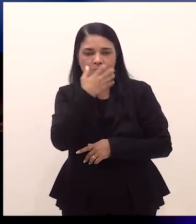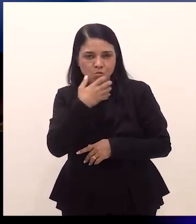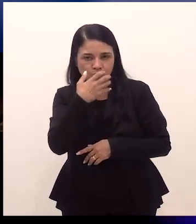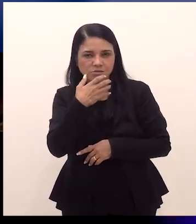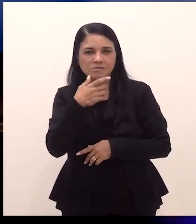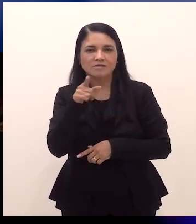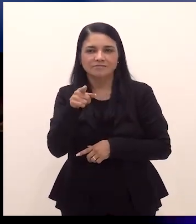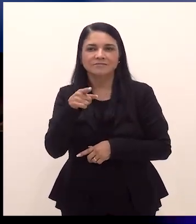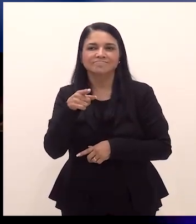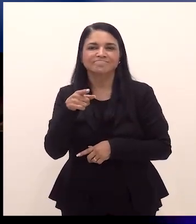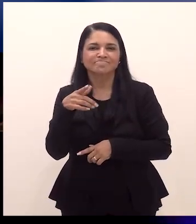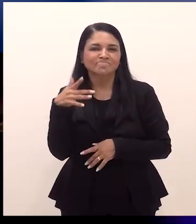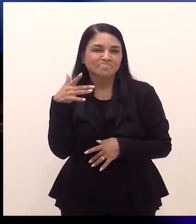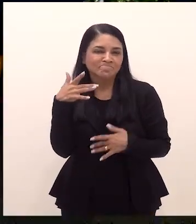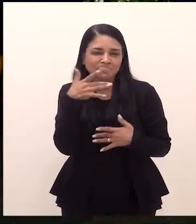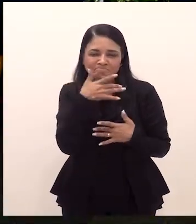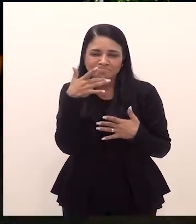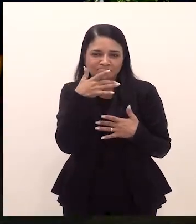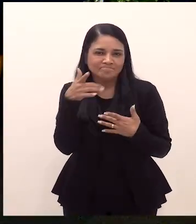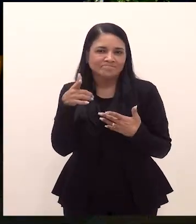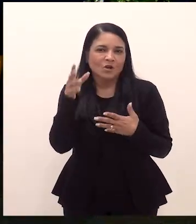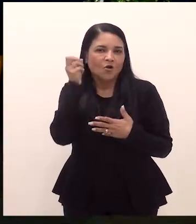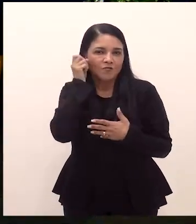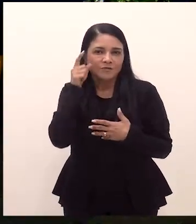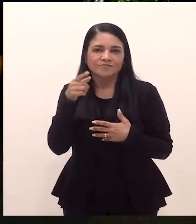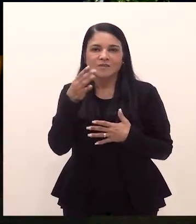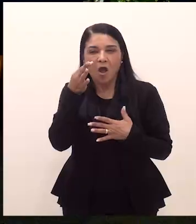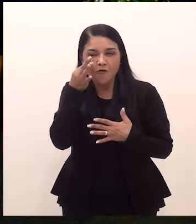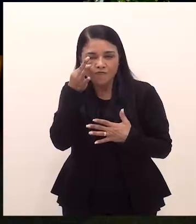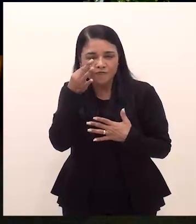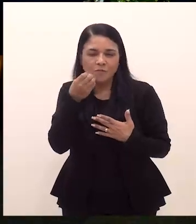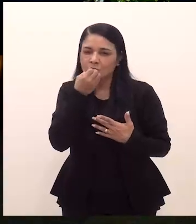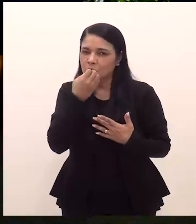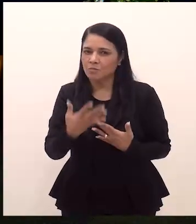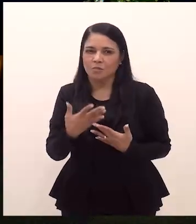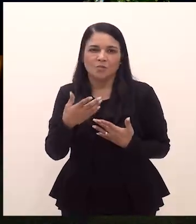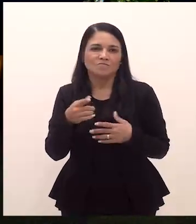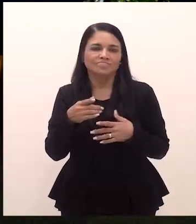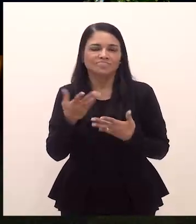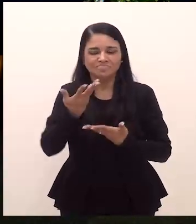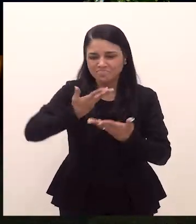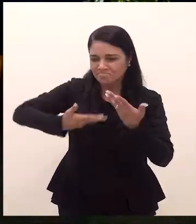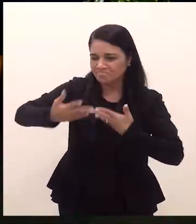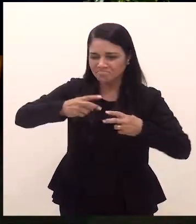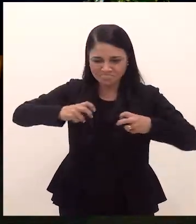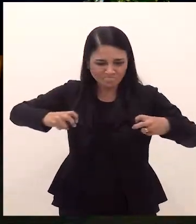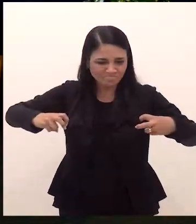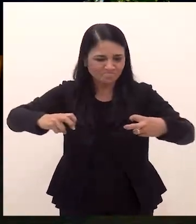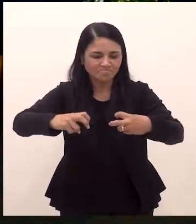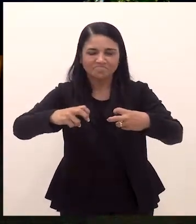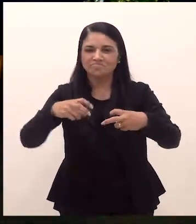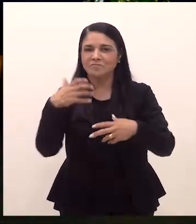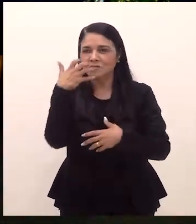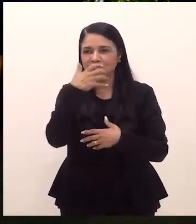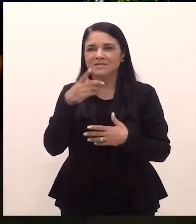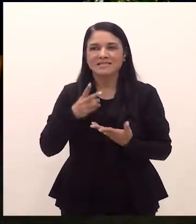de boa música se delicia ali. Tem que aparecer por lá. E ver ao vivo é muito bom. Muito, assim, porque você sempre. fica ali em volta da